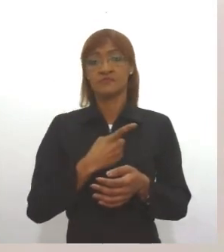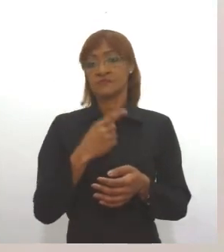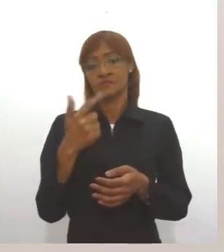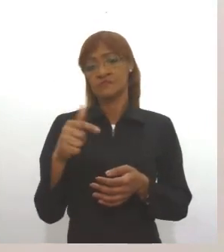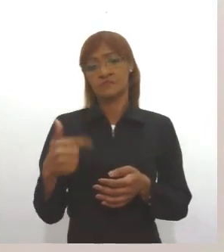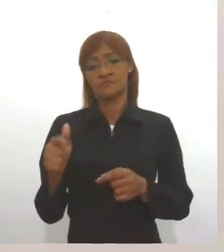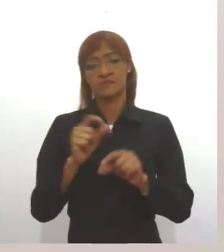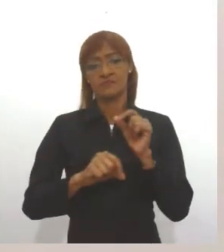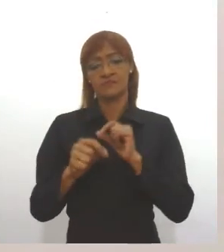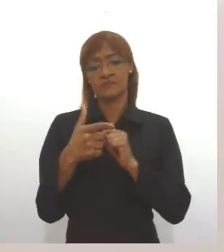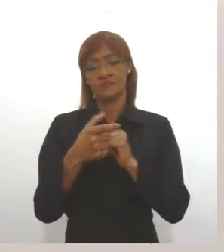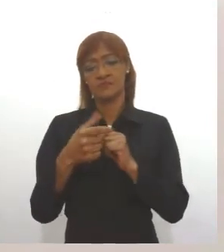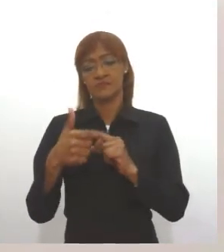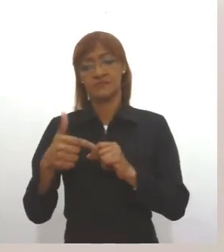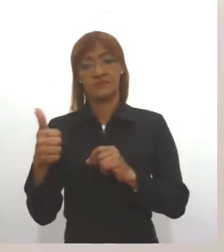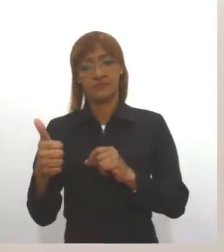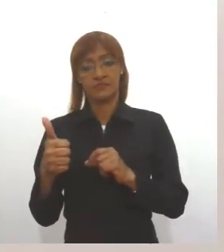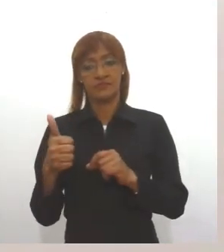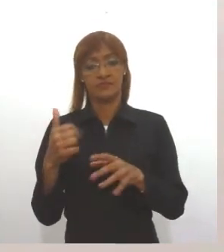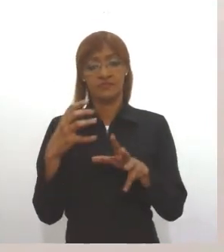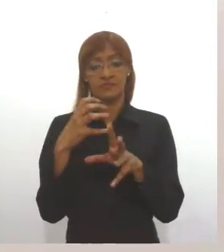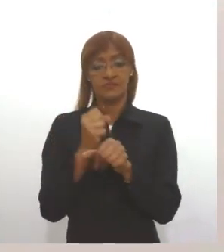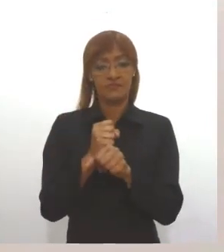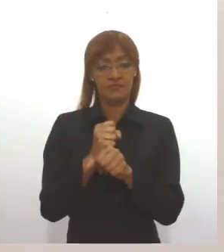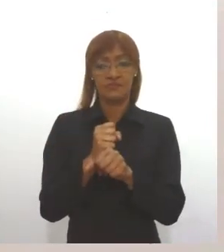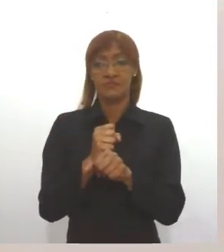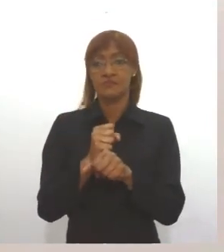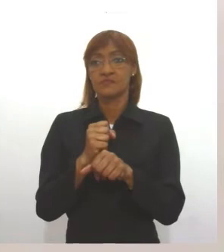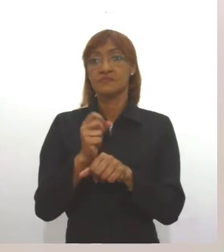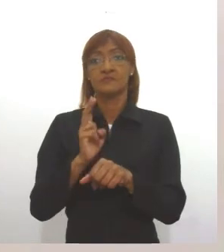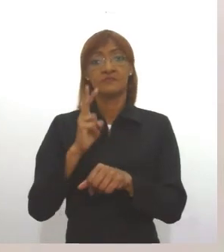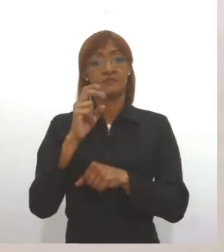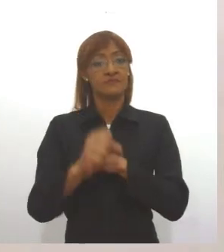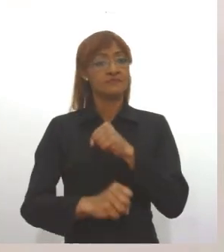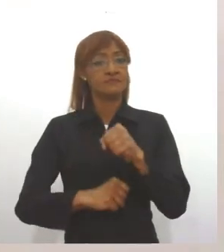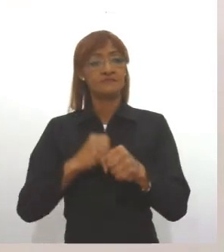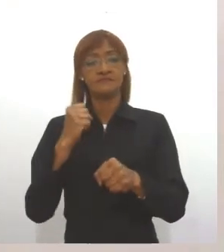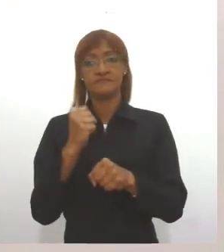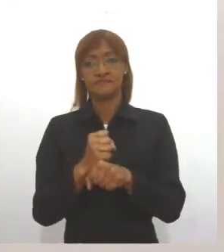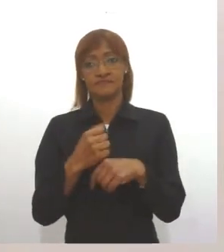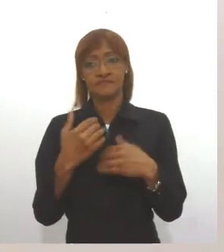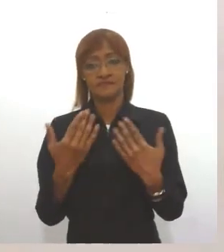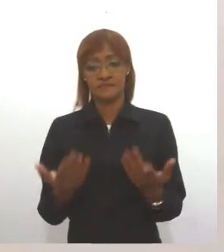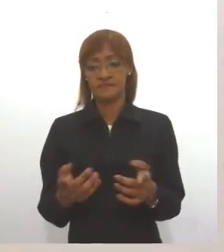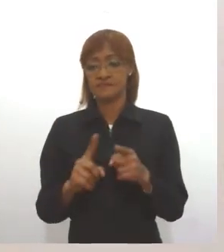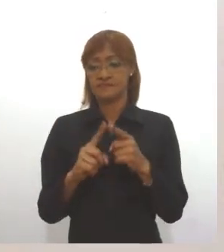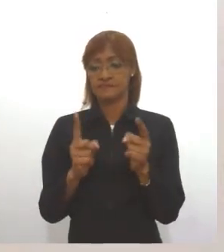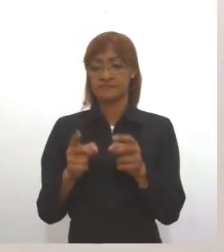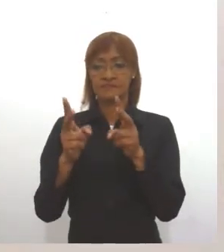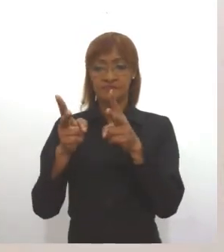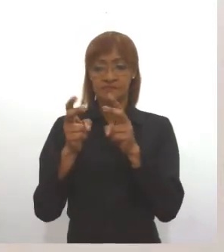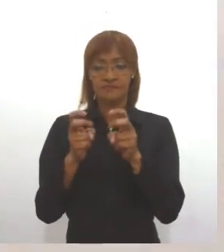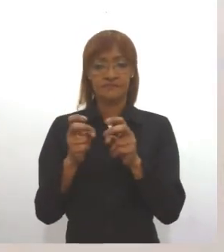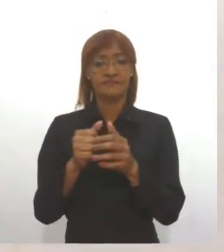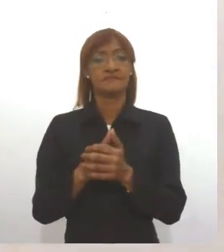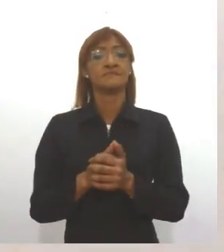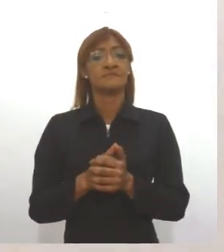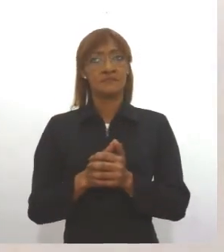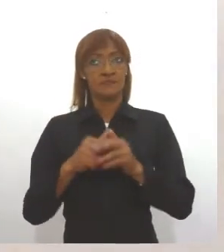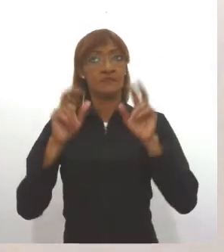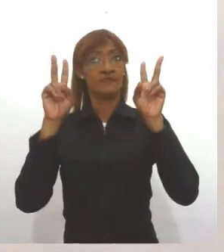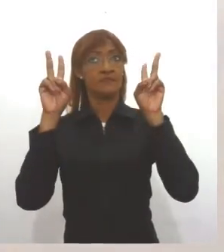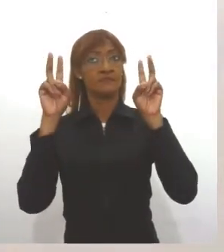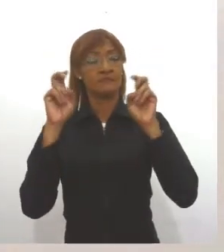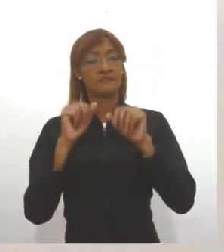de 2021, que esse balanço é feito de forma anual, mas assim, a gente percebe que as temáticas relacionadas